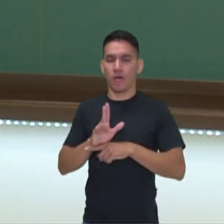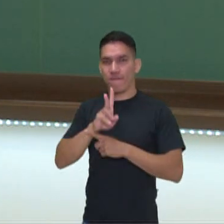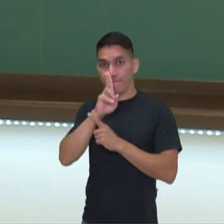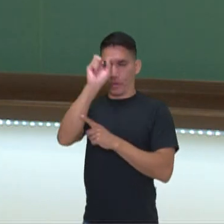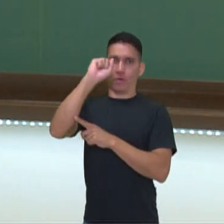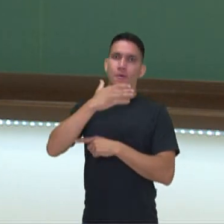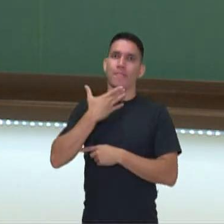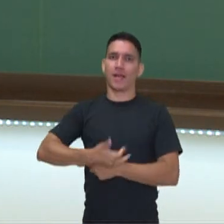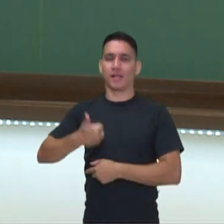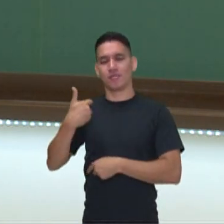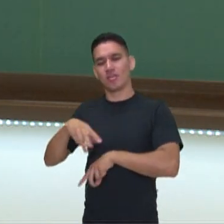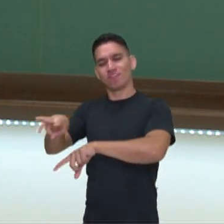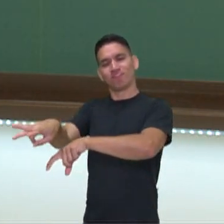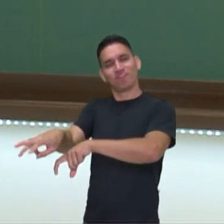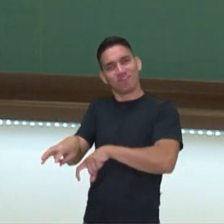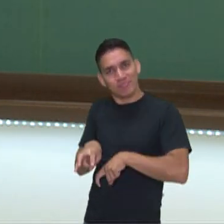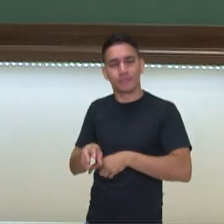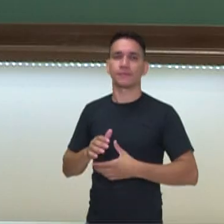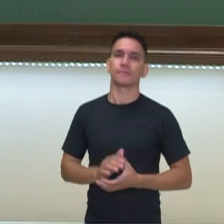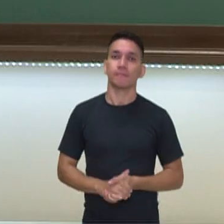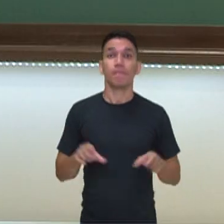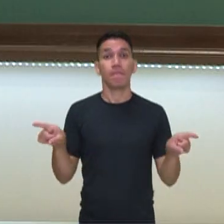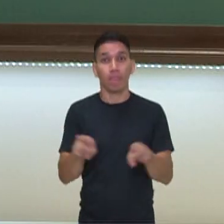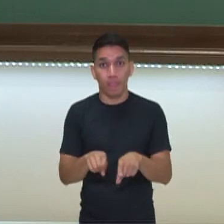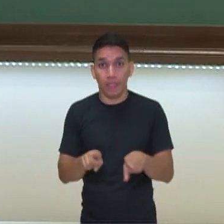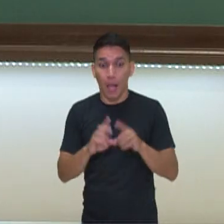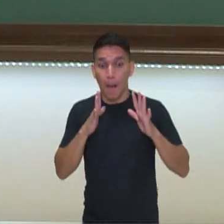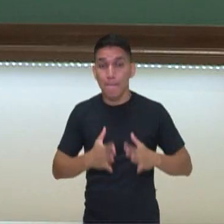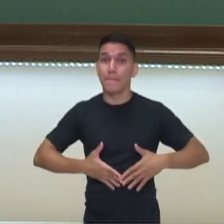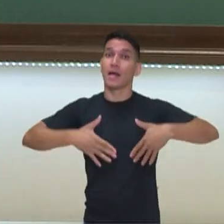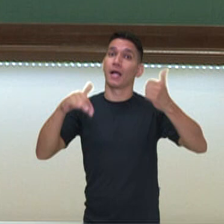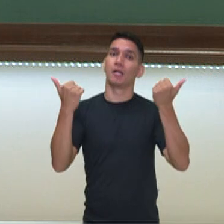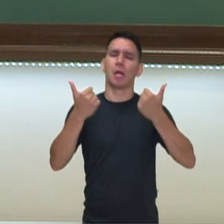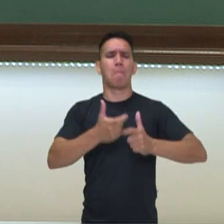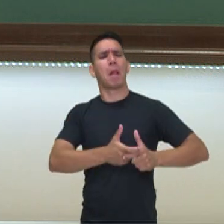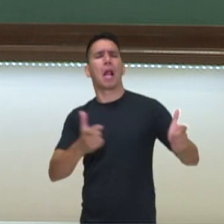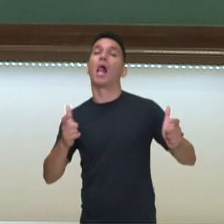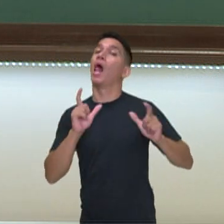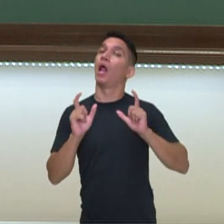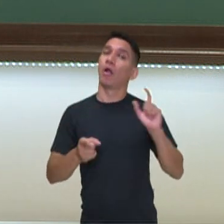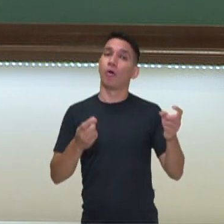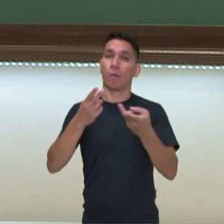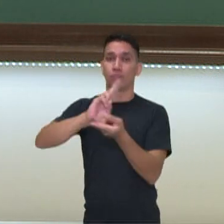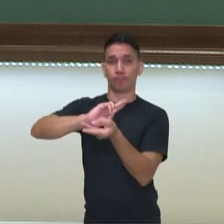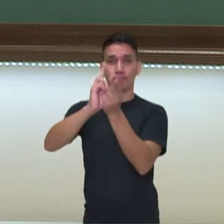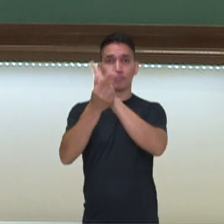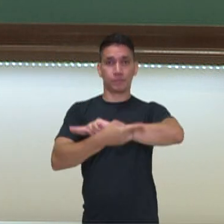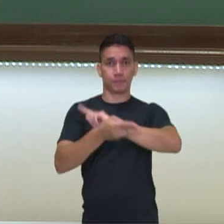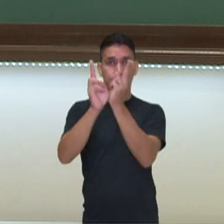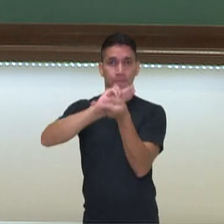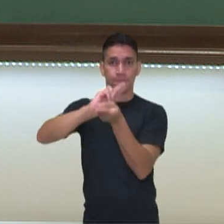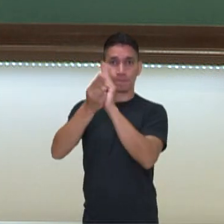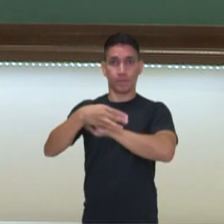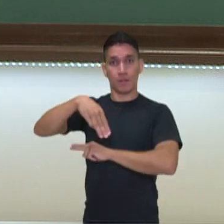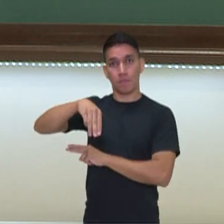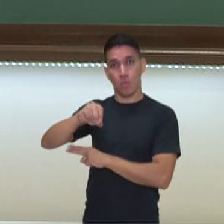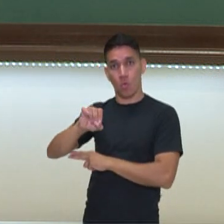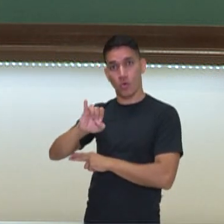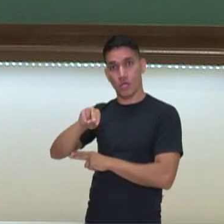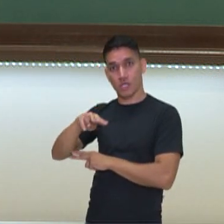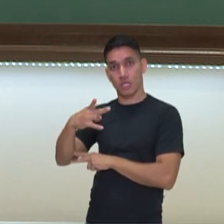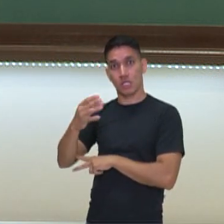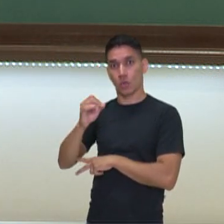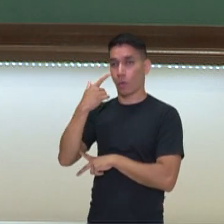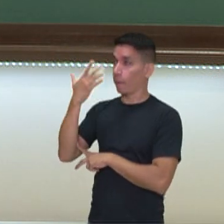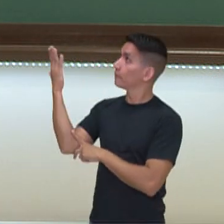garantindo então um melhor trabalho. Além disso, a melhoria e multiplicação dos moinhos. O moinho